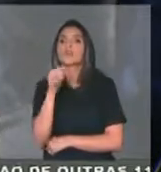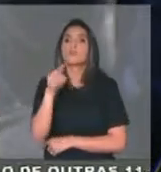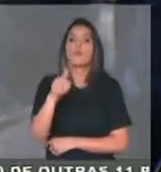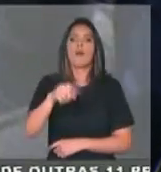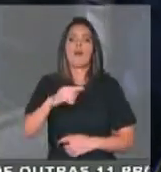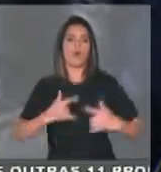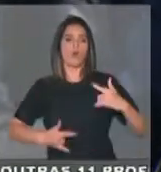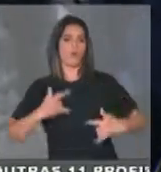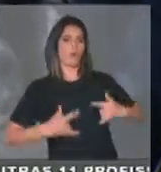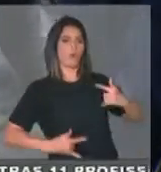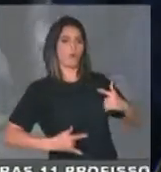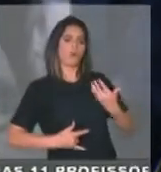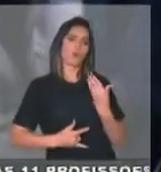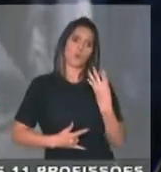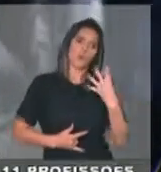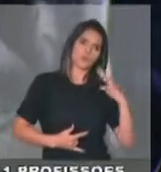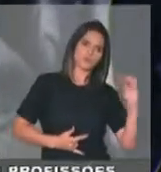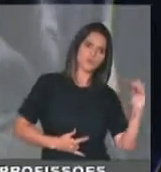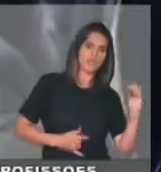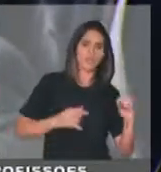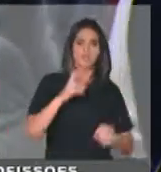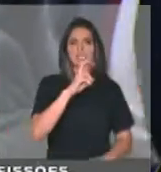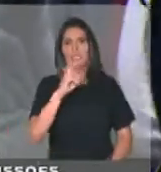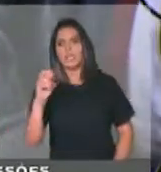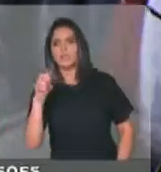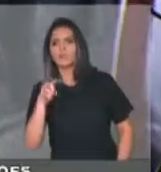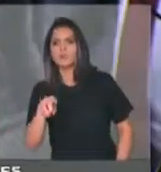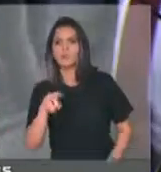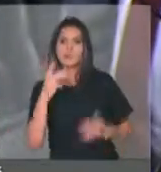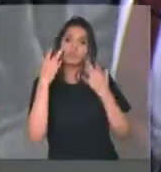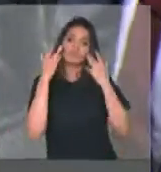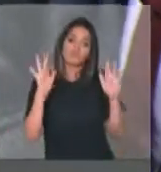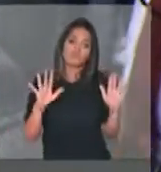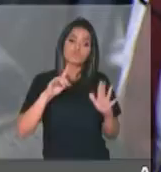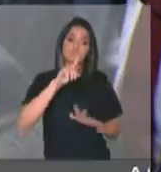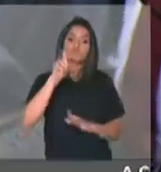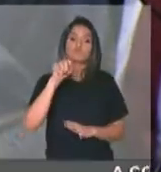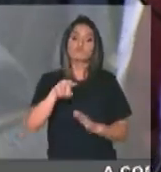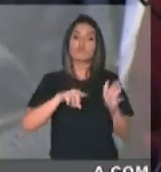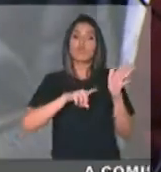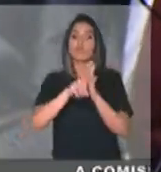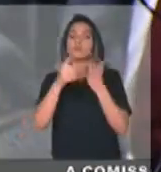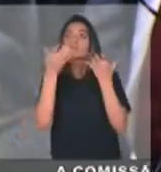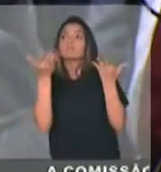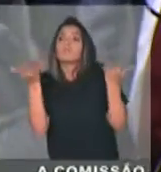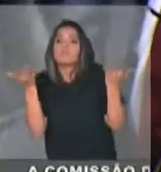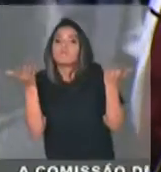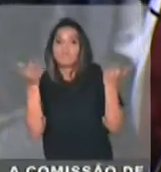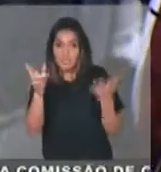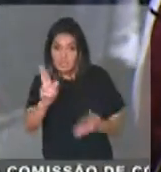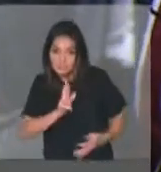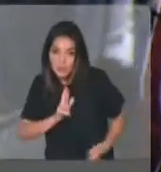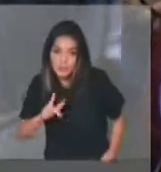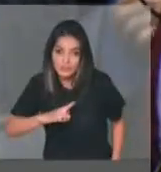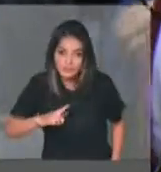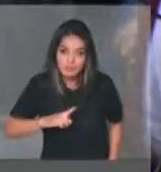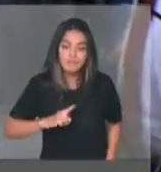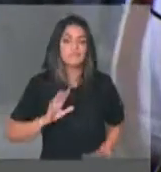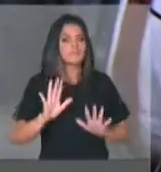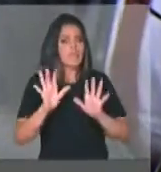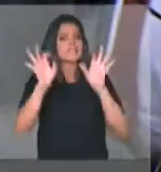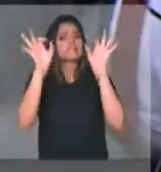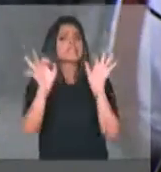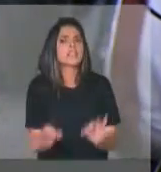robôs. Se 400 mil, se 500. Essa é a pergunta que ficou no ar. E podem ter a